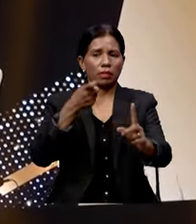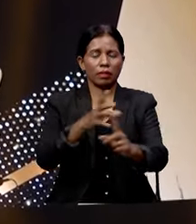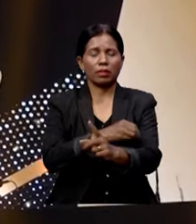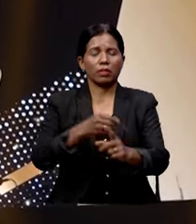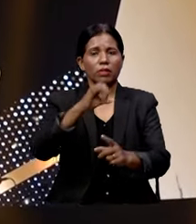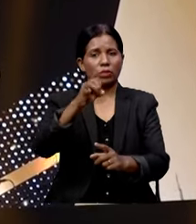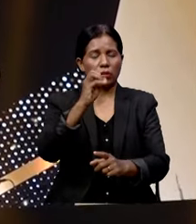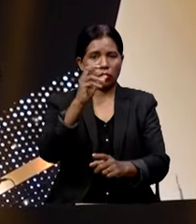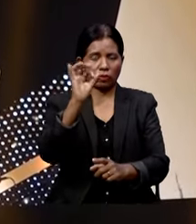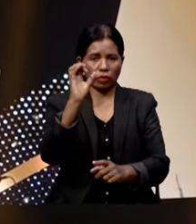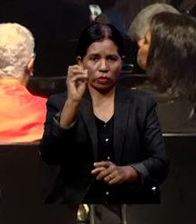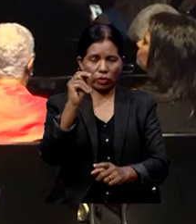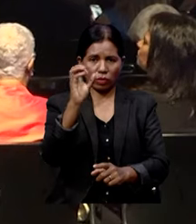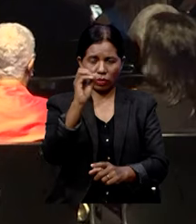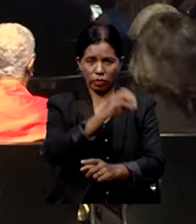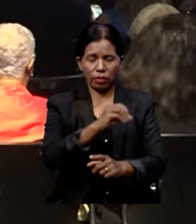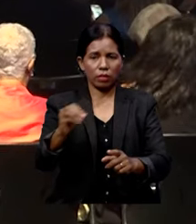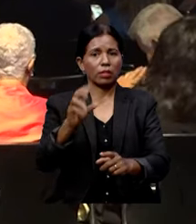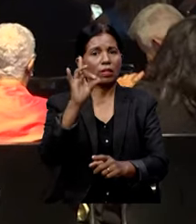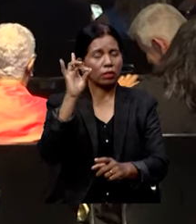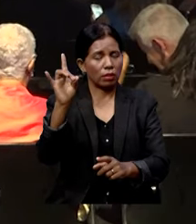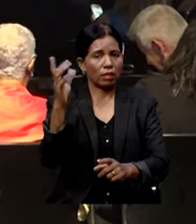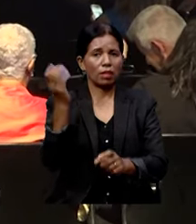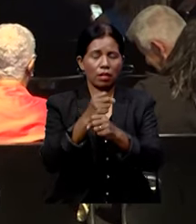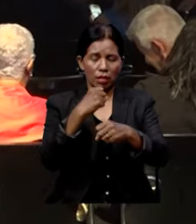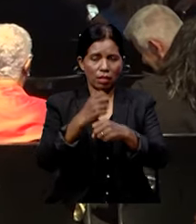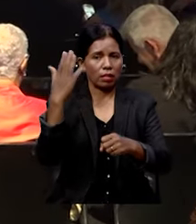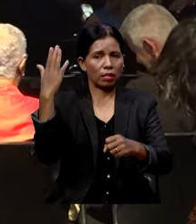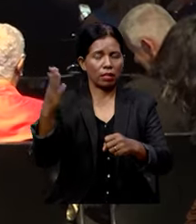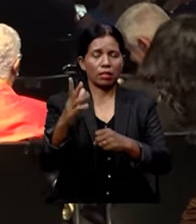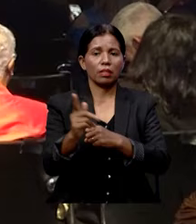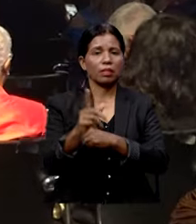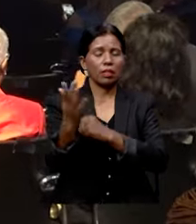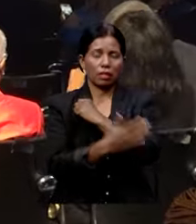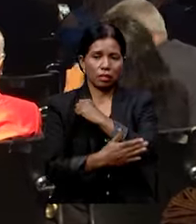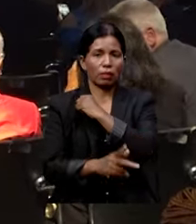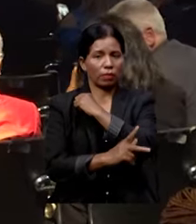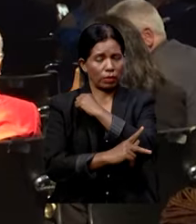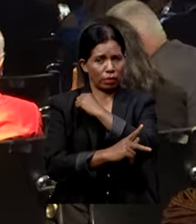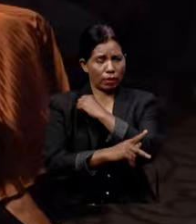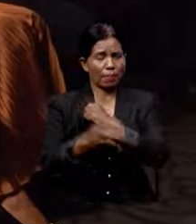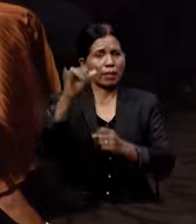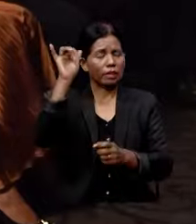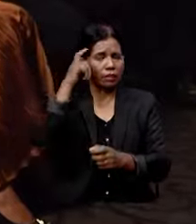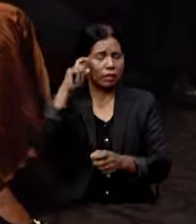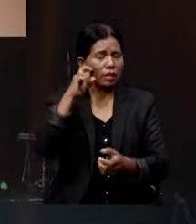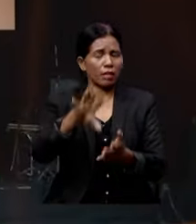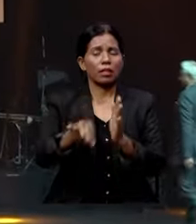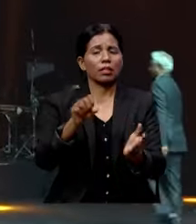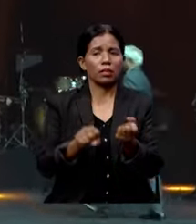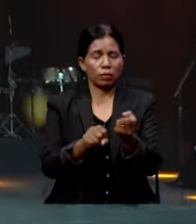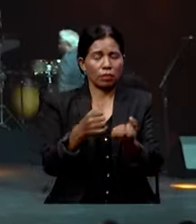Lusófonos e a edição da Valo, nebe realiza e a Casino Estoril Cascais, Lisboa. Xanana Guzmán retang prêmio ne, também a contribuição